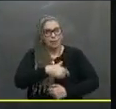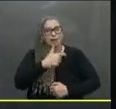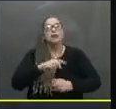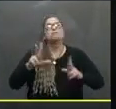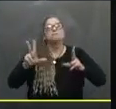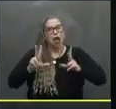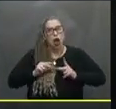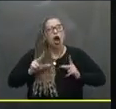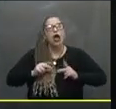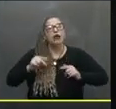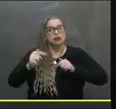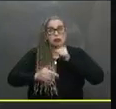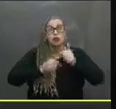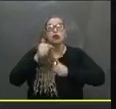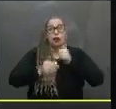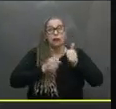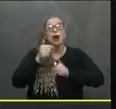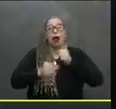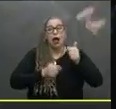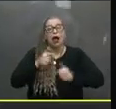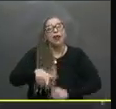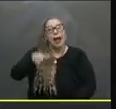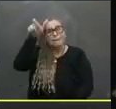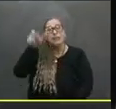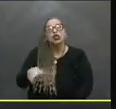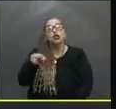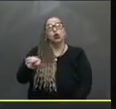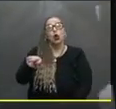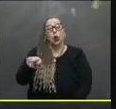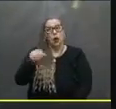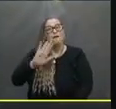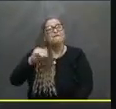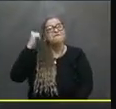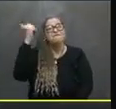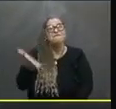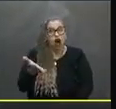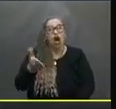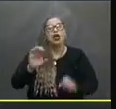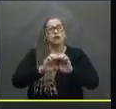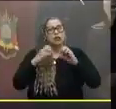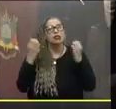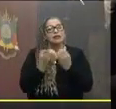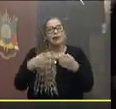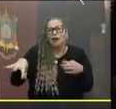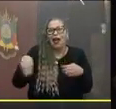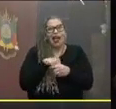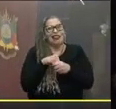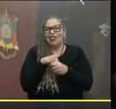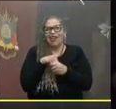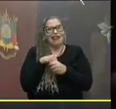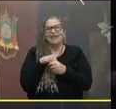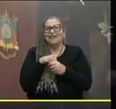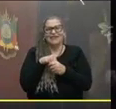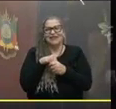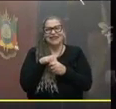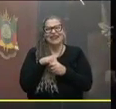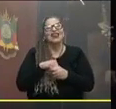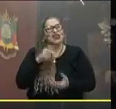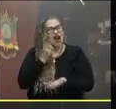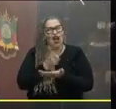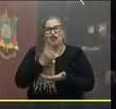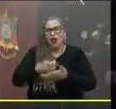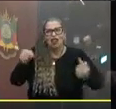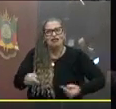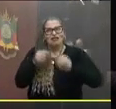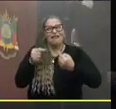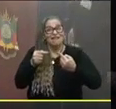reconhece o trabalho e a pessoa que a gente é fora do campo. Não dentro, porque dentro a gente continua